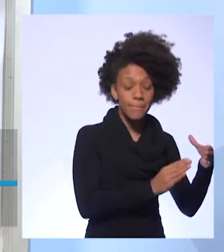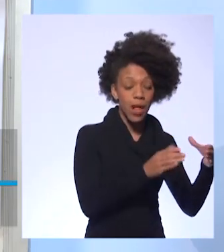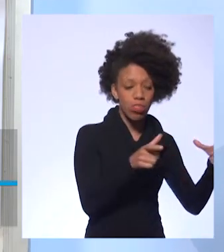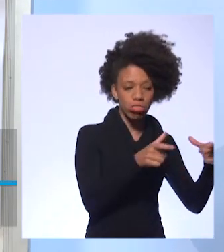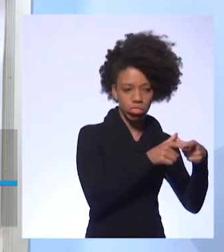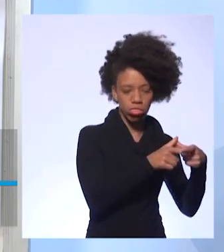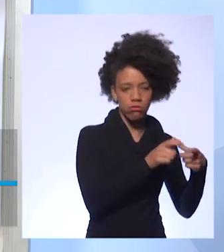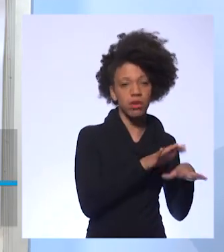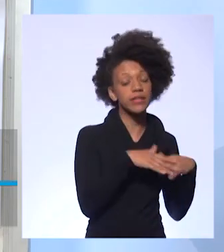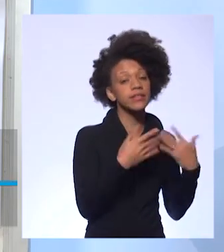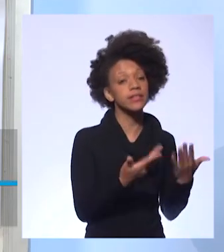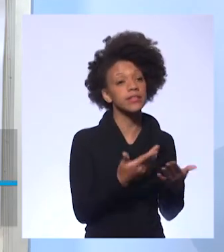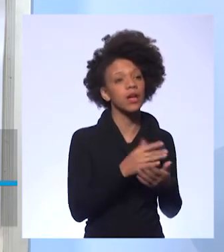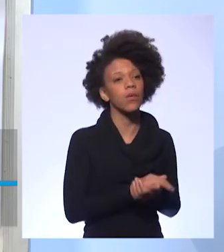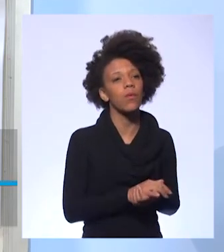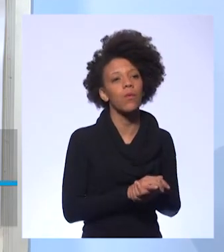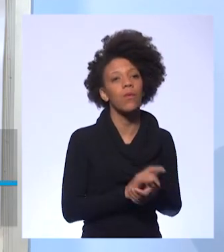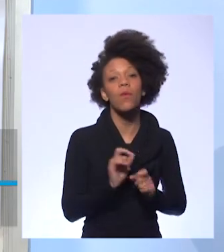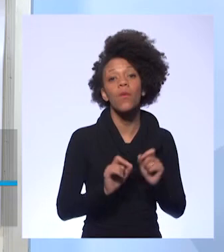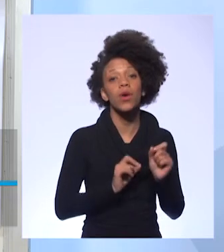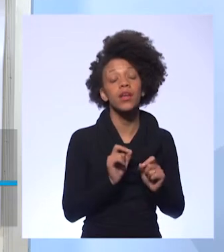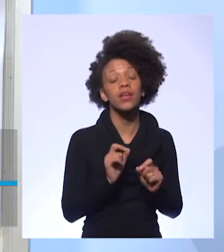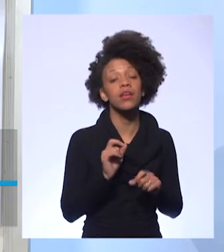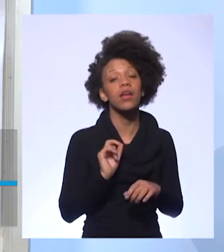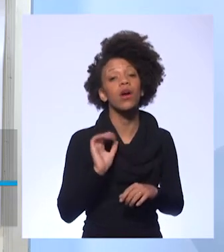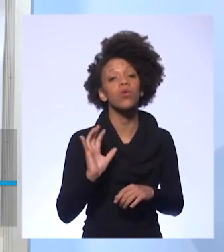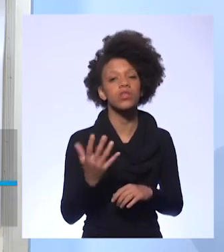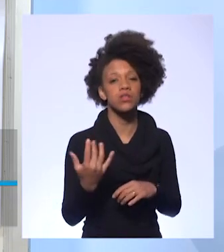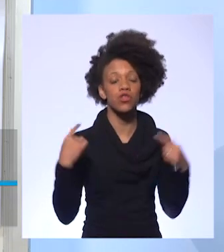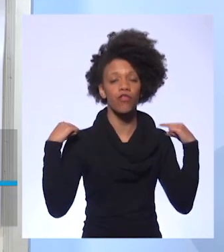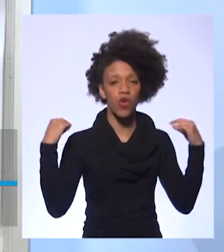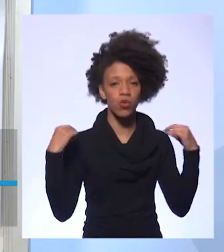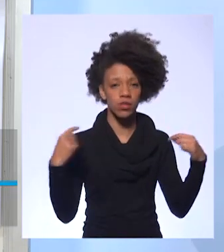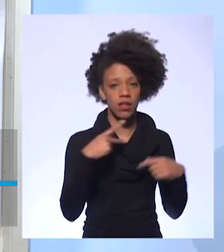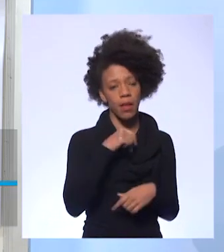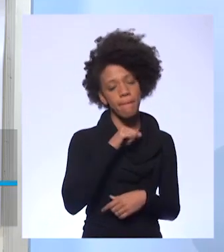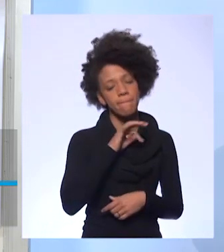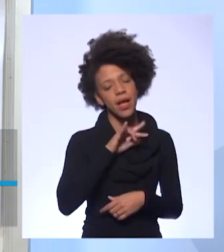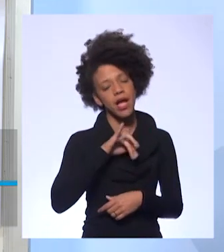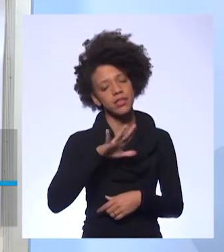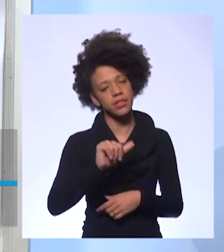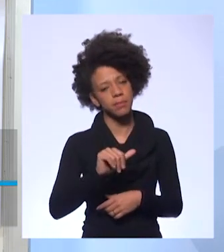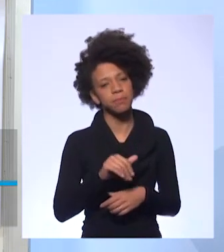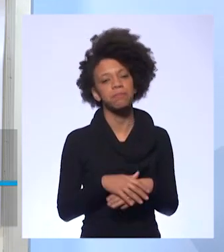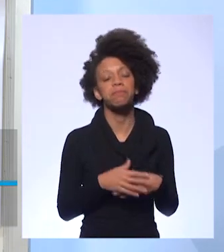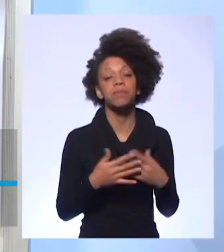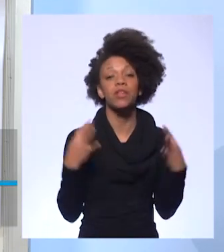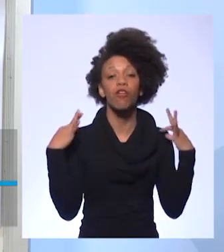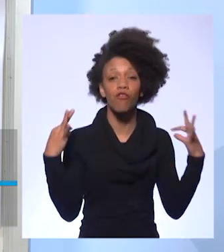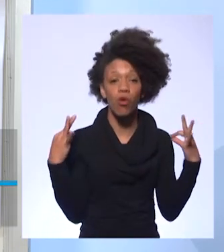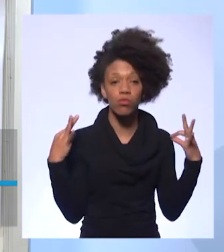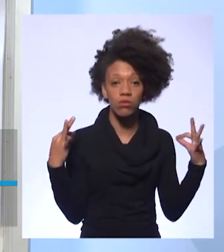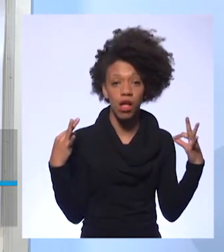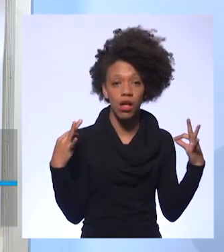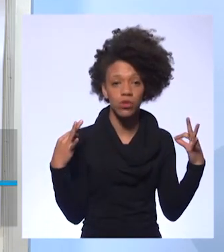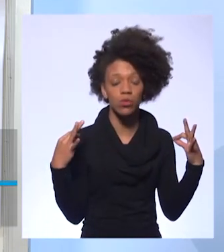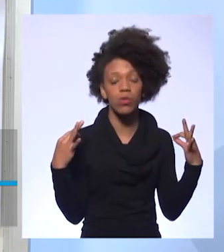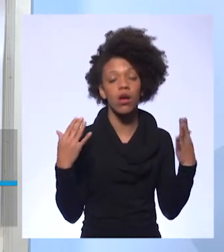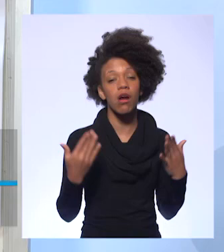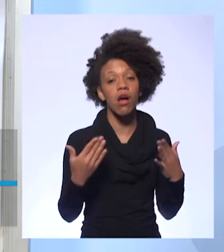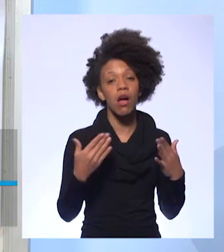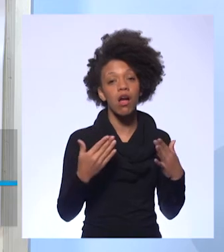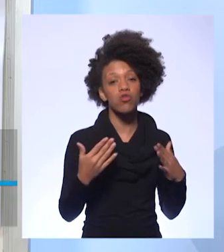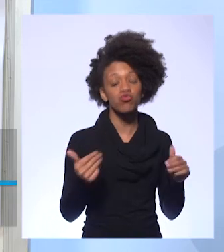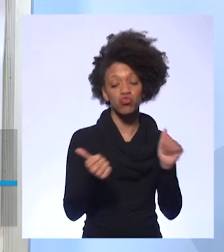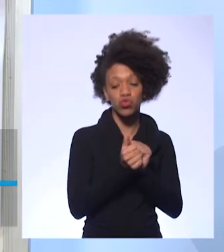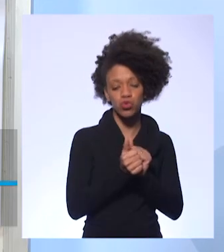exército menor então que eu sei os Voluntários da Pátria os Voluntários da Pátria ele se voluntariam para lutar na guerra do